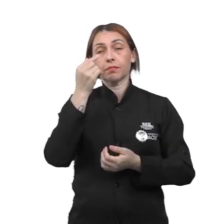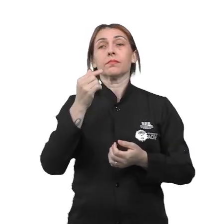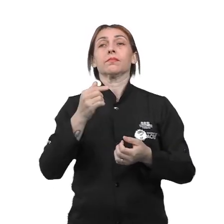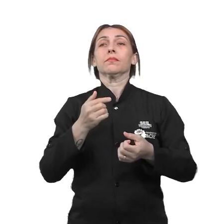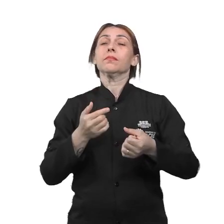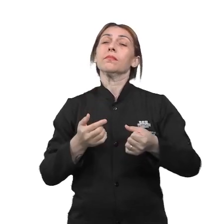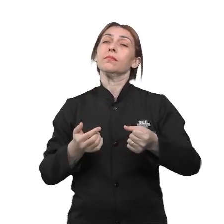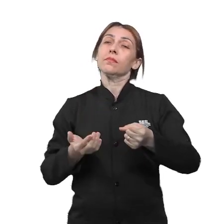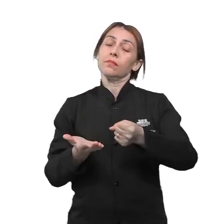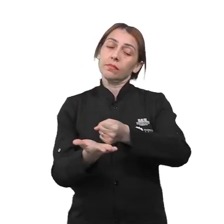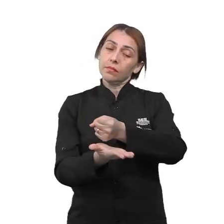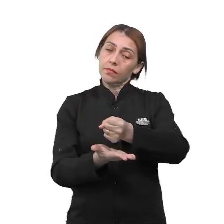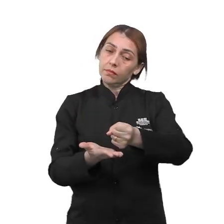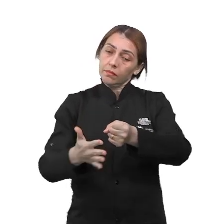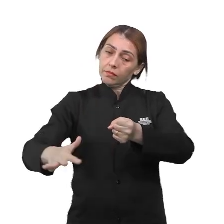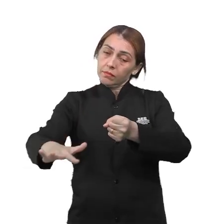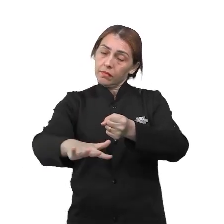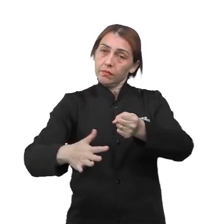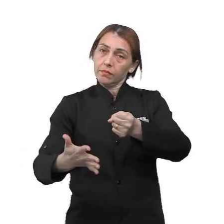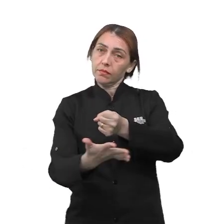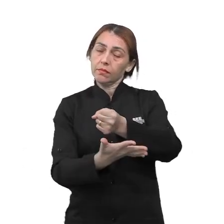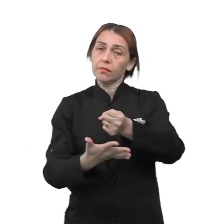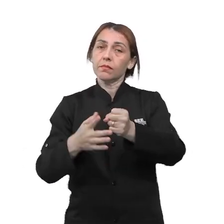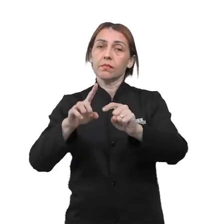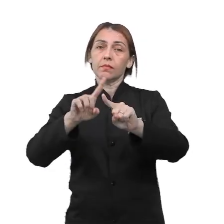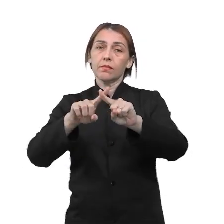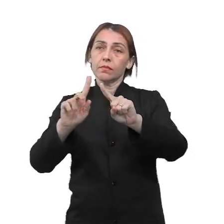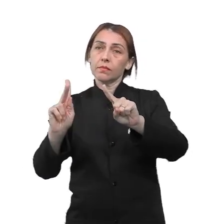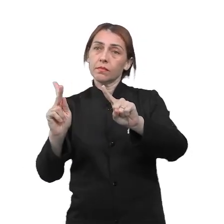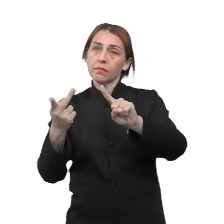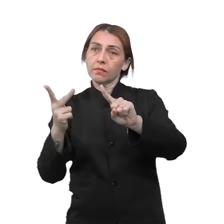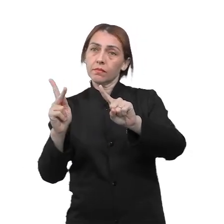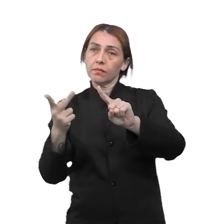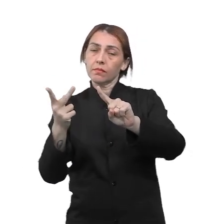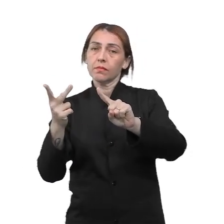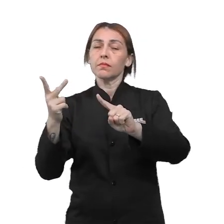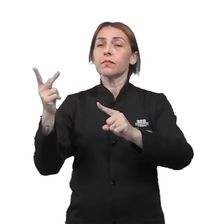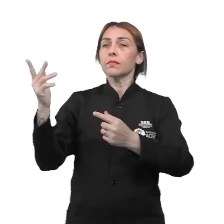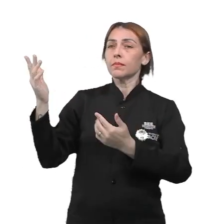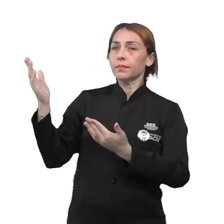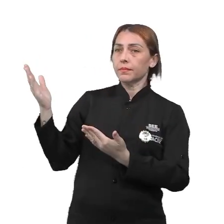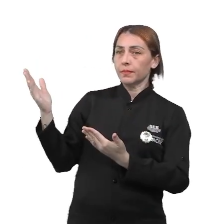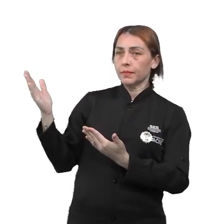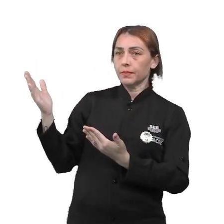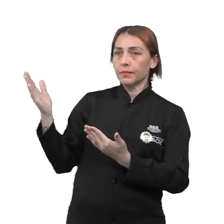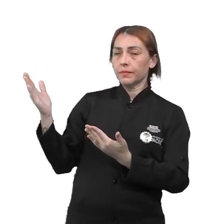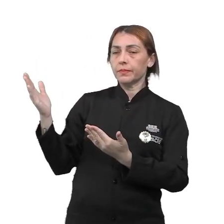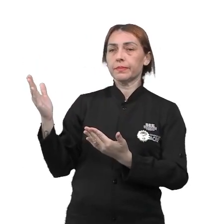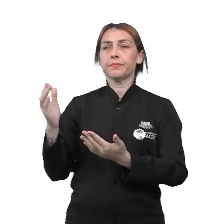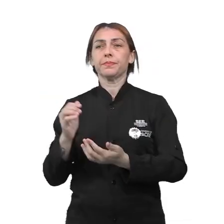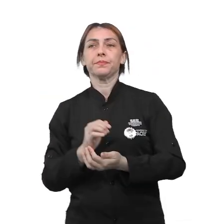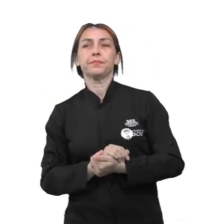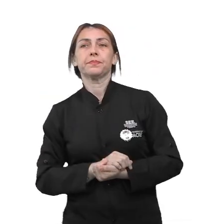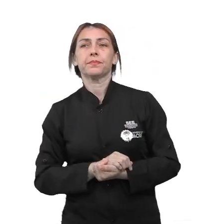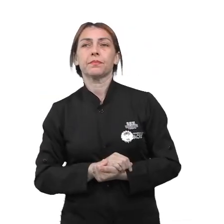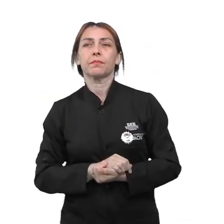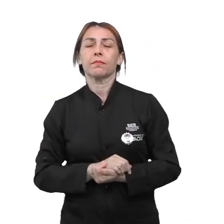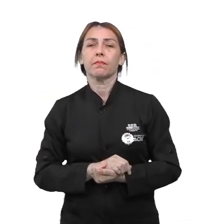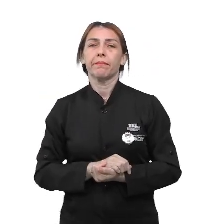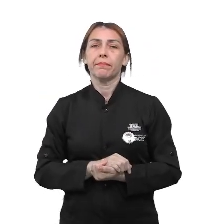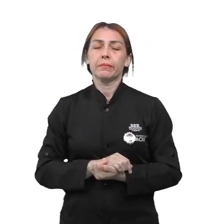vendo? A área da base vezes a altura. Isso vale para todas as figuras, tá? Então, a área da base, que é esse cálculo aqui,